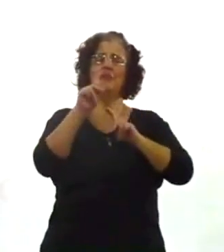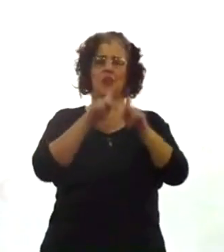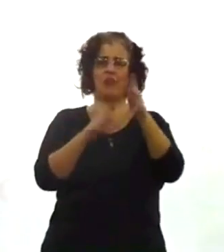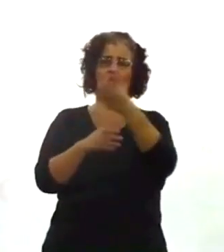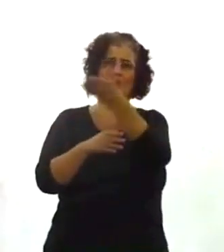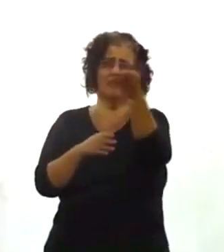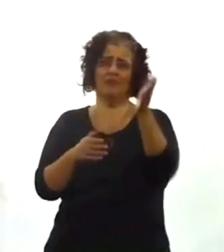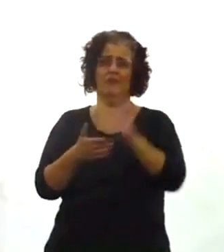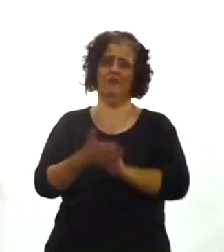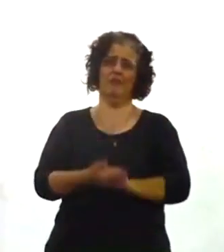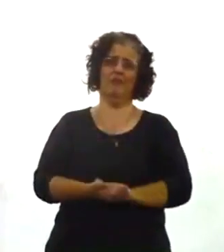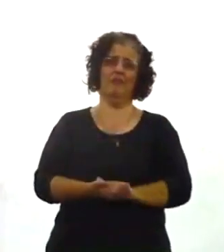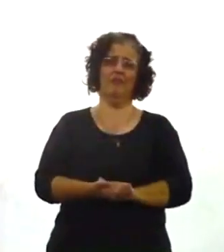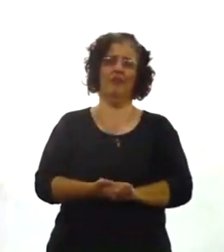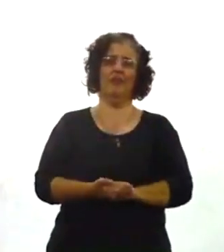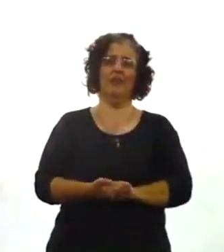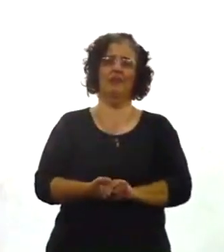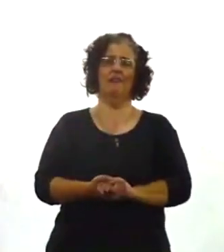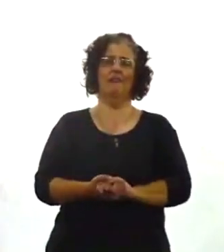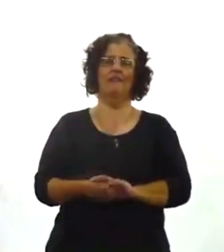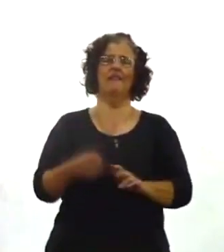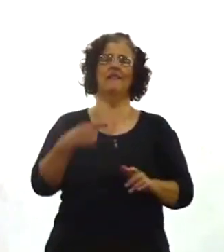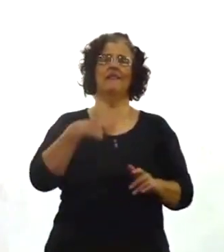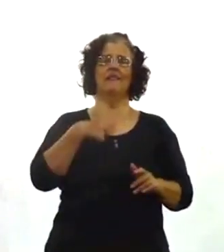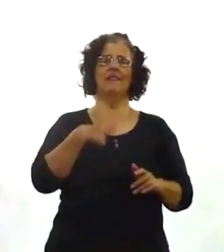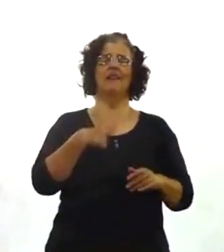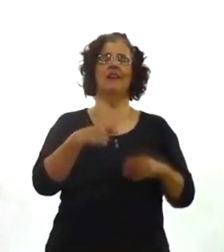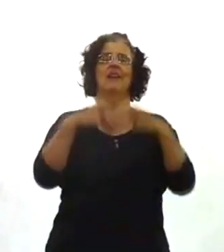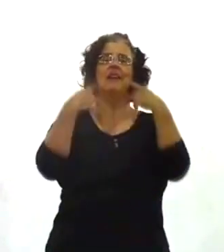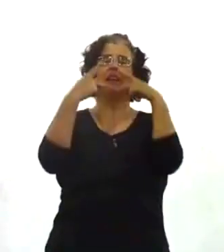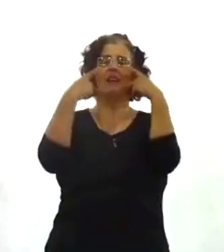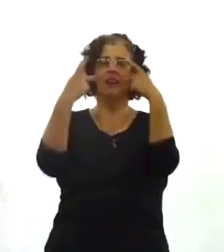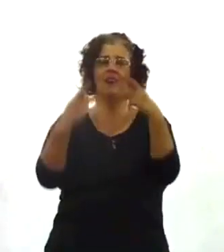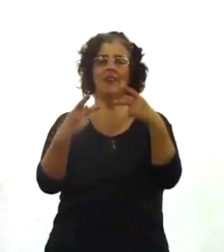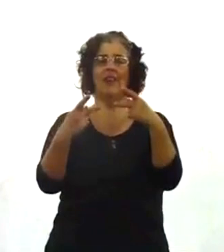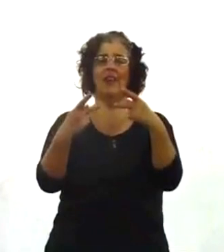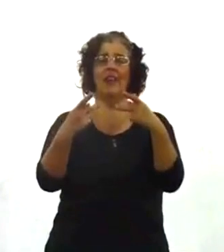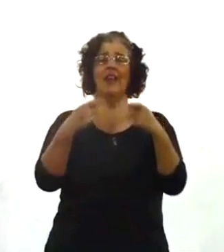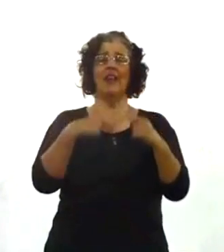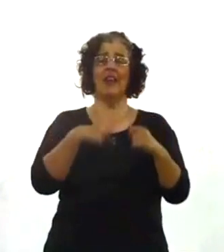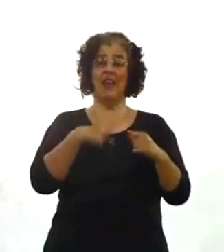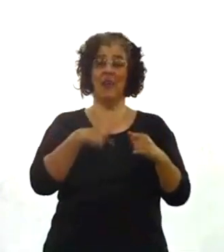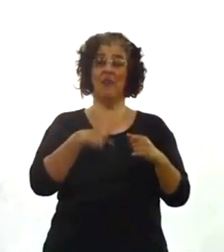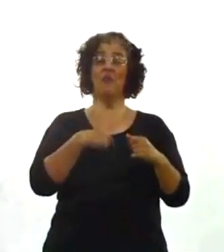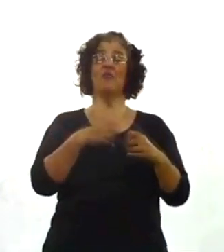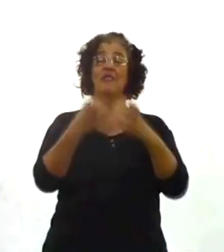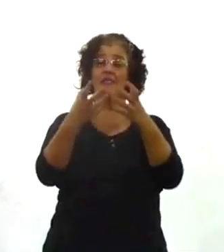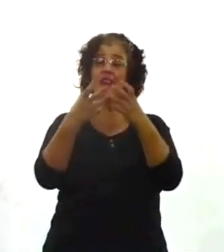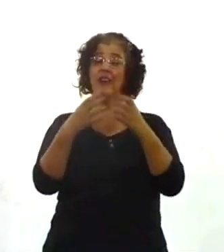ama o seu filho, a tal ponto de estar disposto a dar a minha vida por amor de vocês.